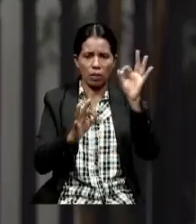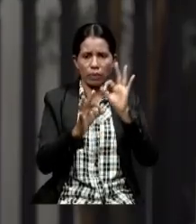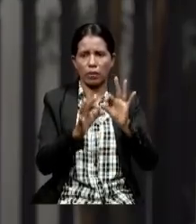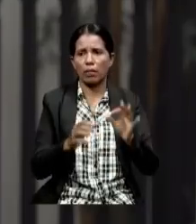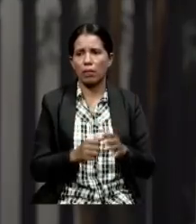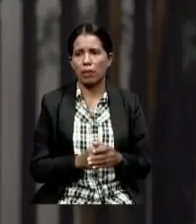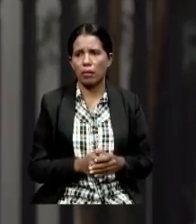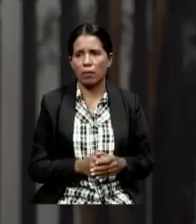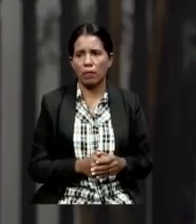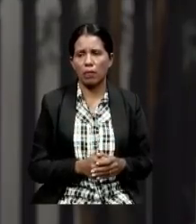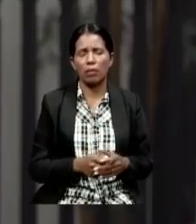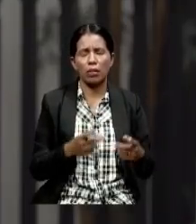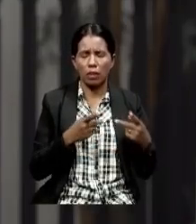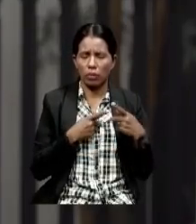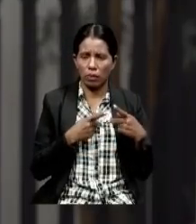amém.